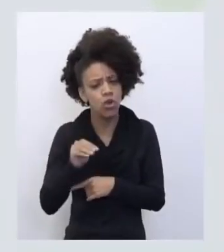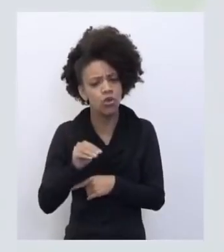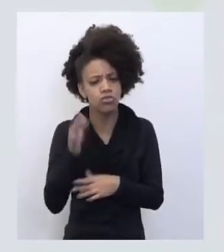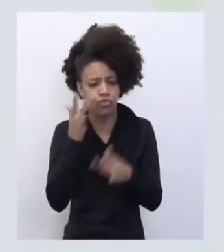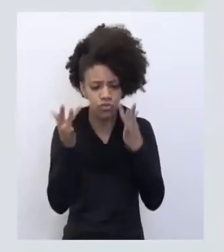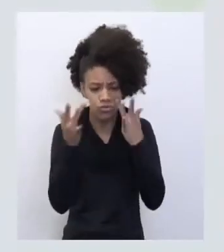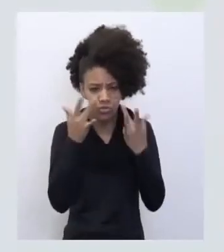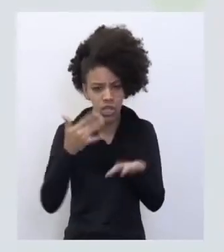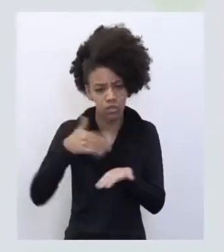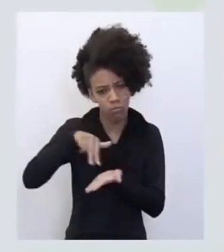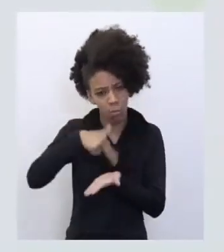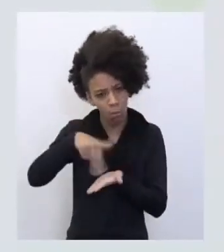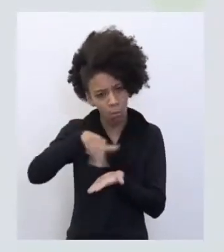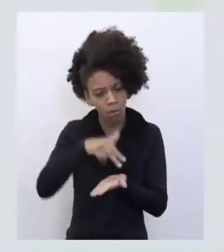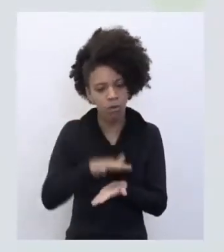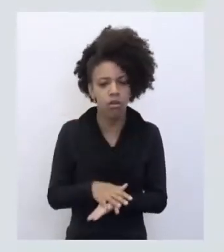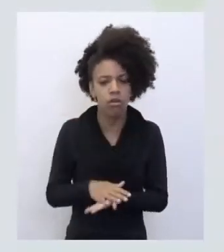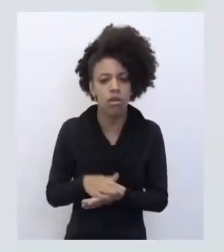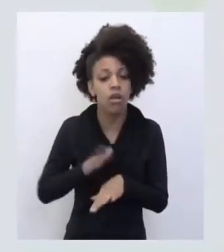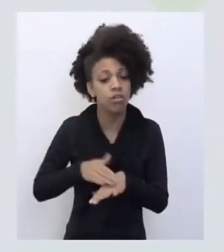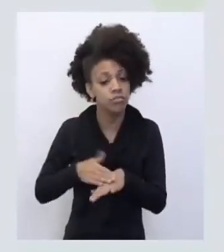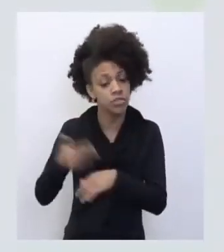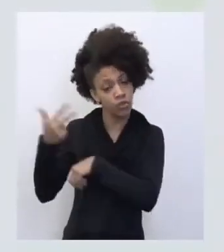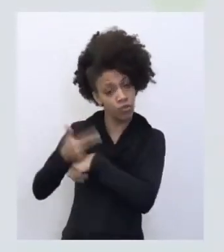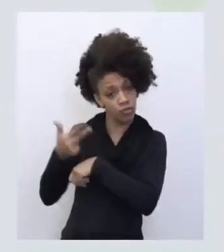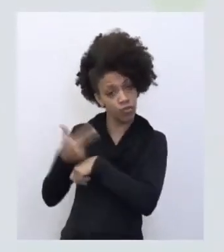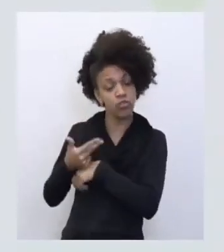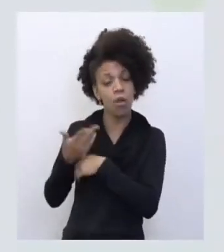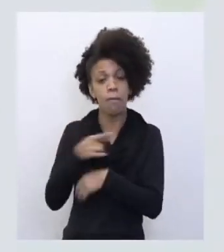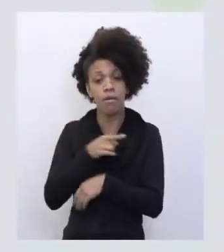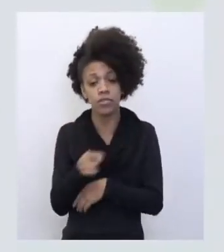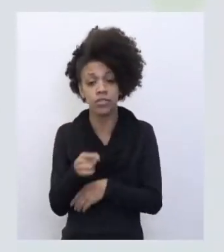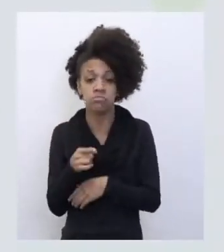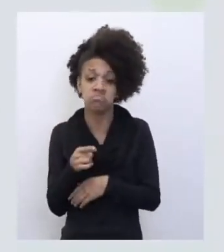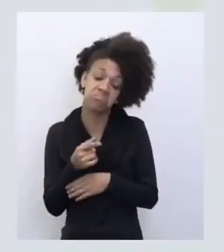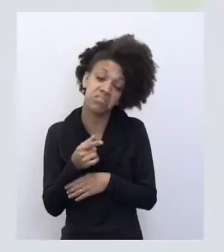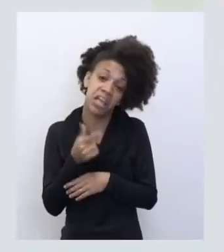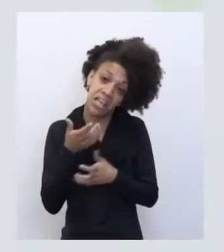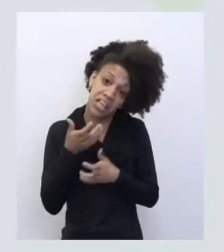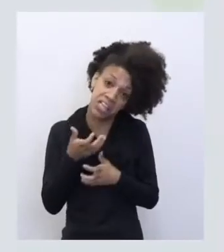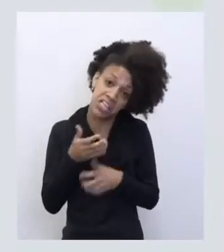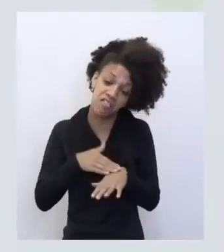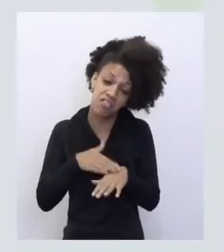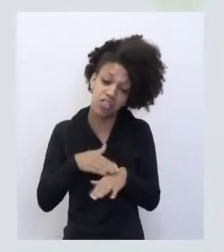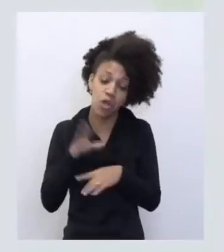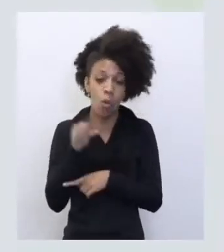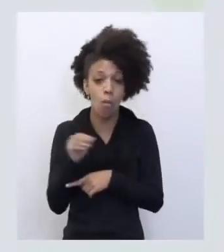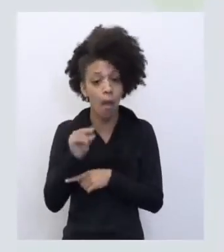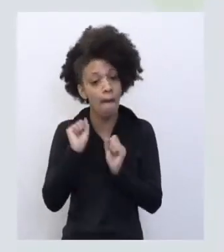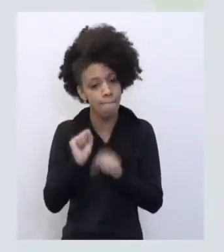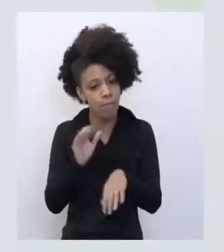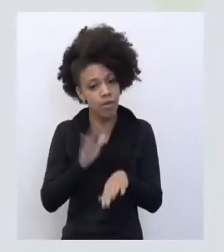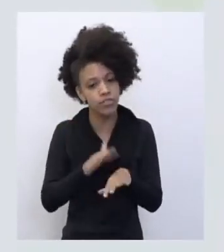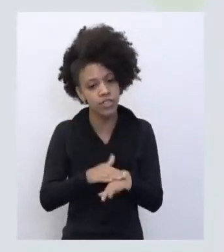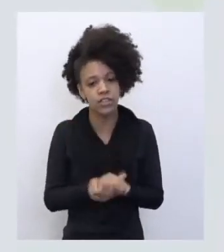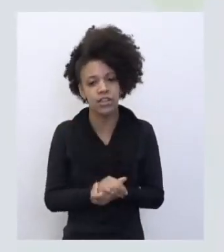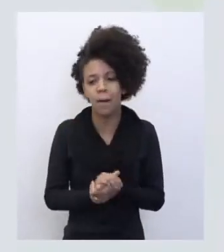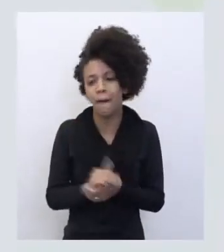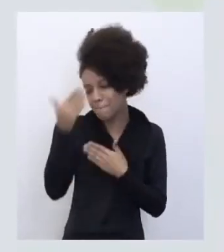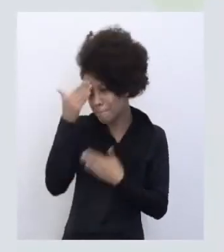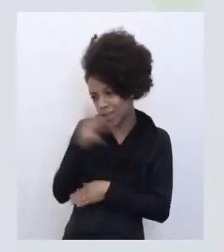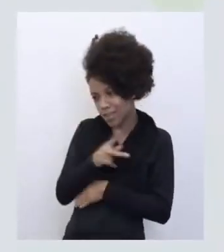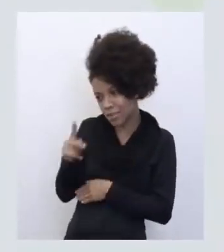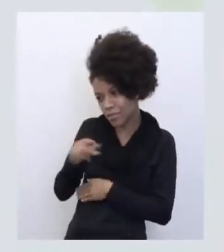boneco e etc. Eu fiz esse videozinho para quem quiser se aventurar a fazer um fantoche, pode fazer. Obrigada,